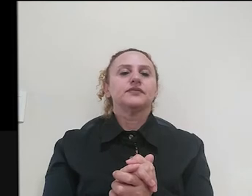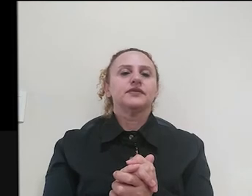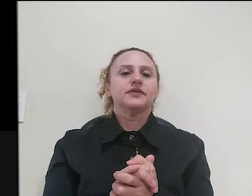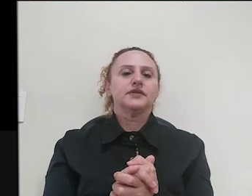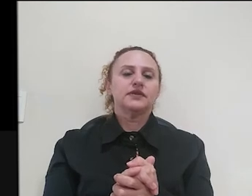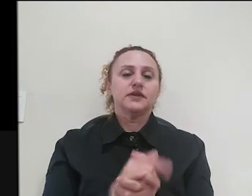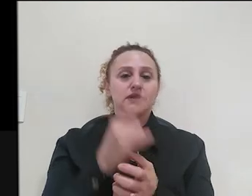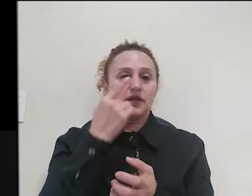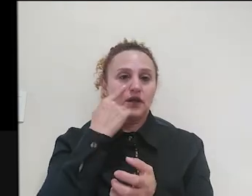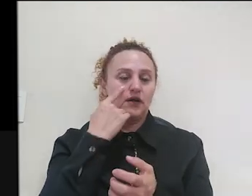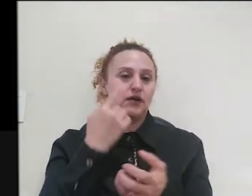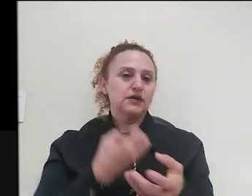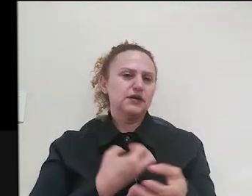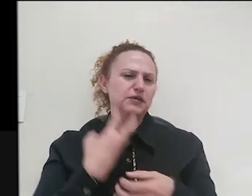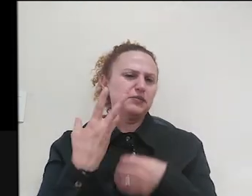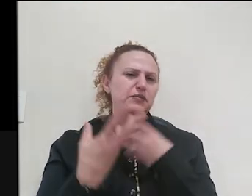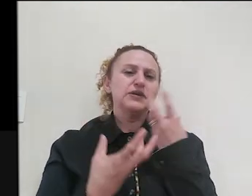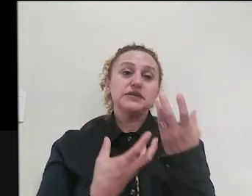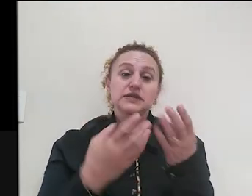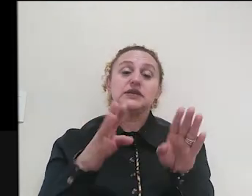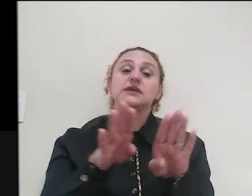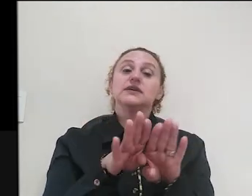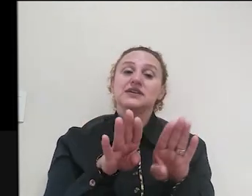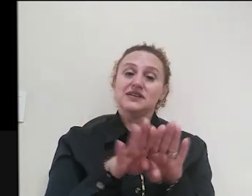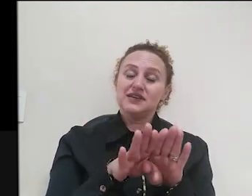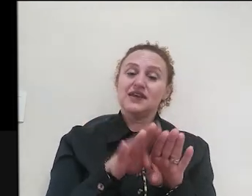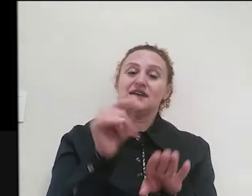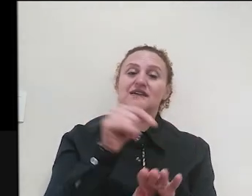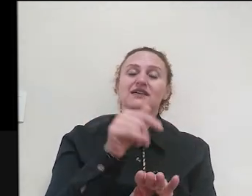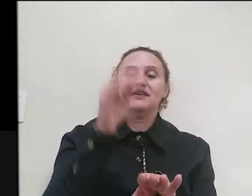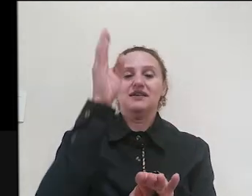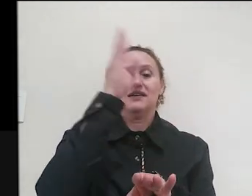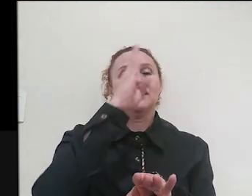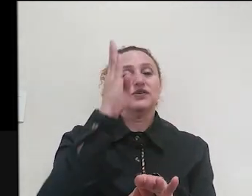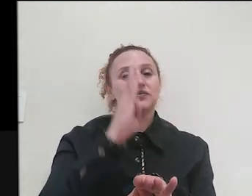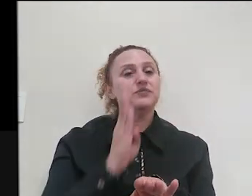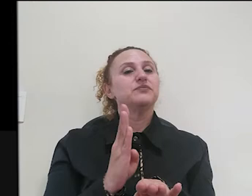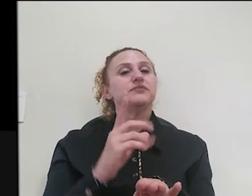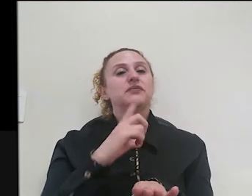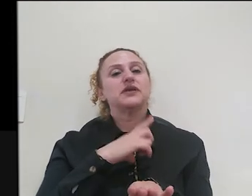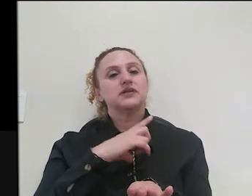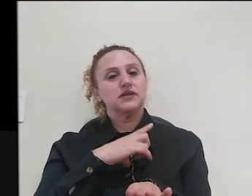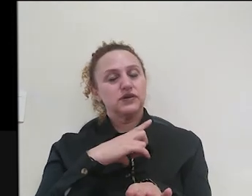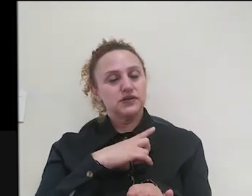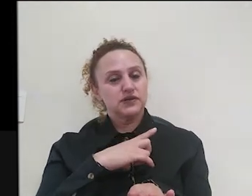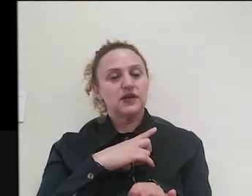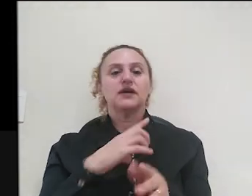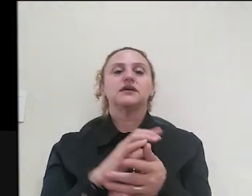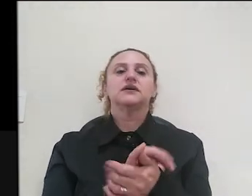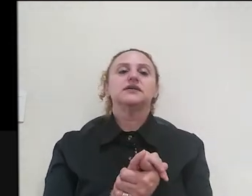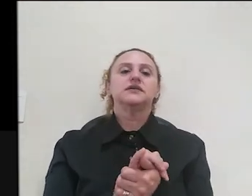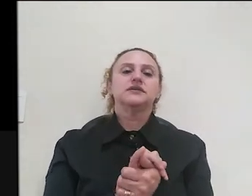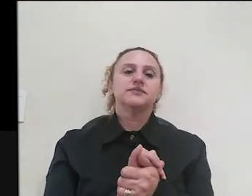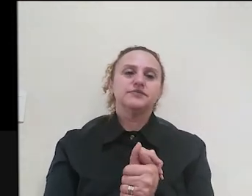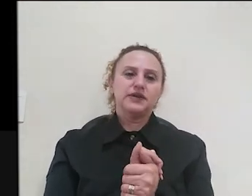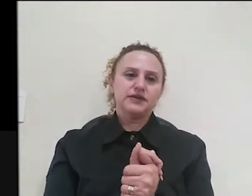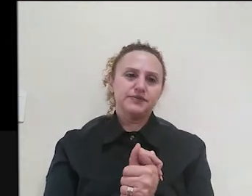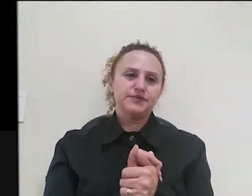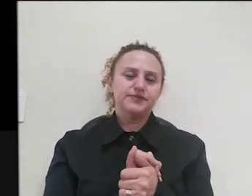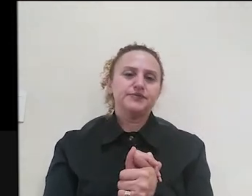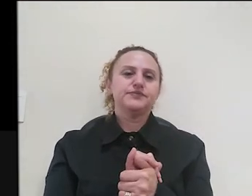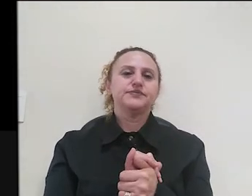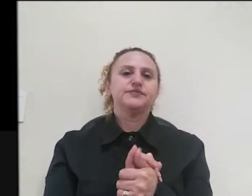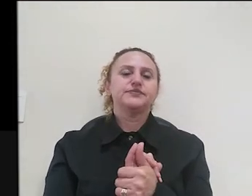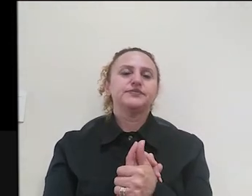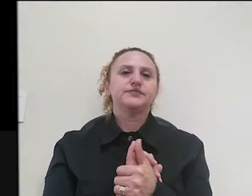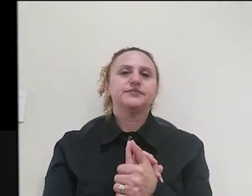Bocage e a Marquesa de Lorna, no Brasil o Cláudio Manuel da Costa e o Tomás Antônio Gonçaga, lá da Marília de Dirceu, e na Inglaterra o